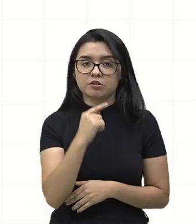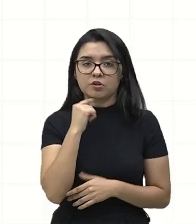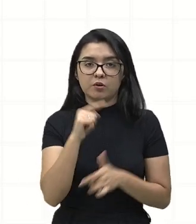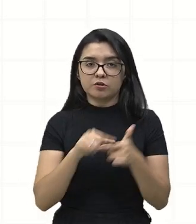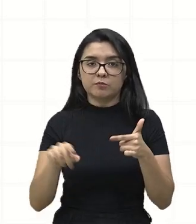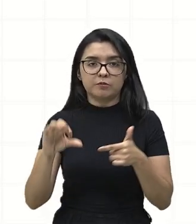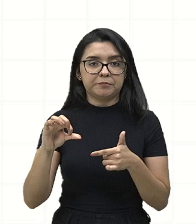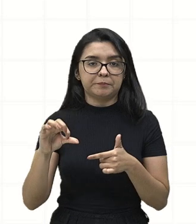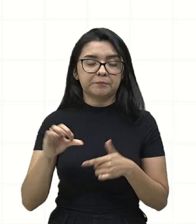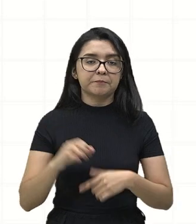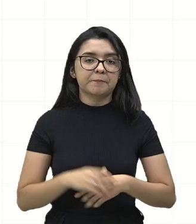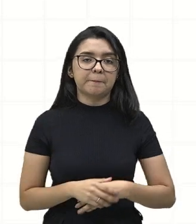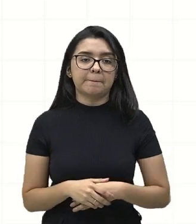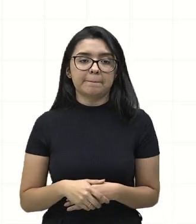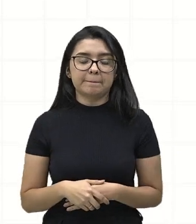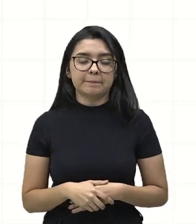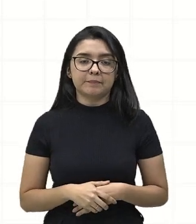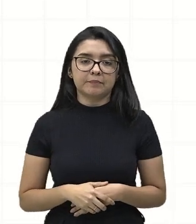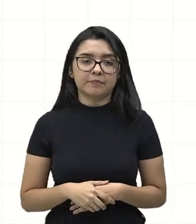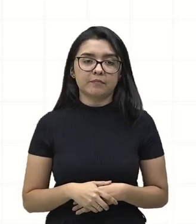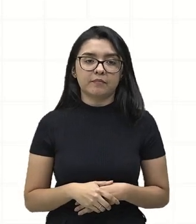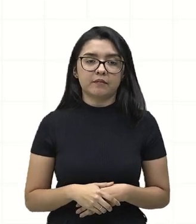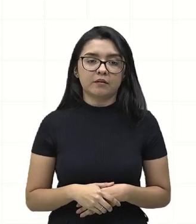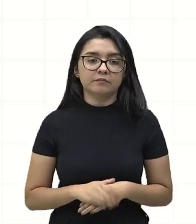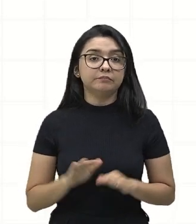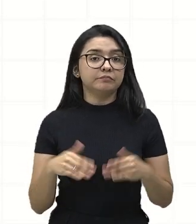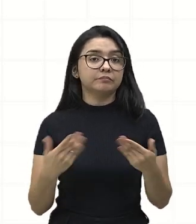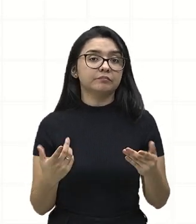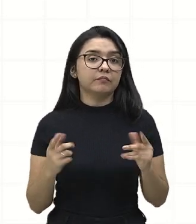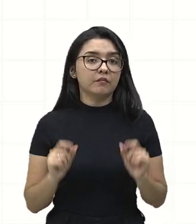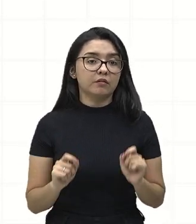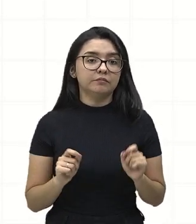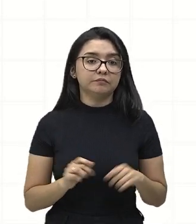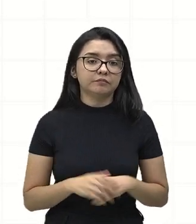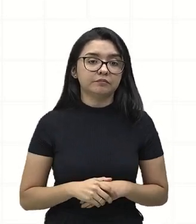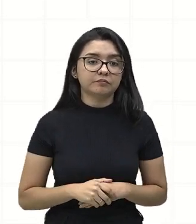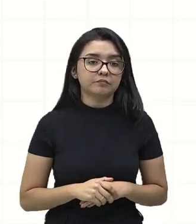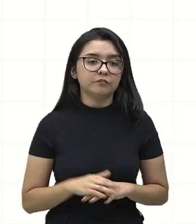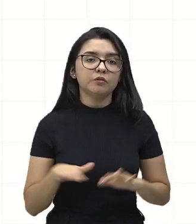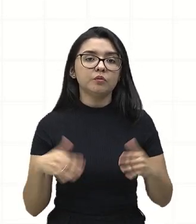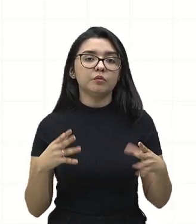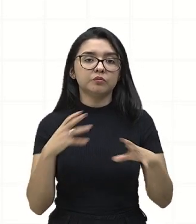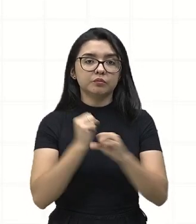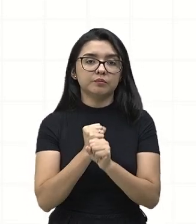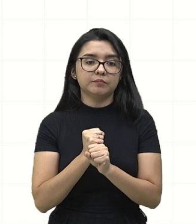divisível por 9. E aí, como a soma